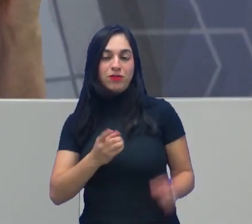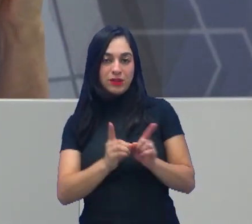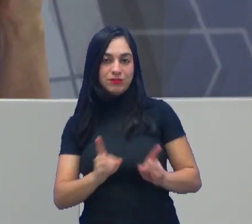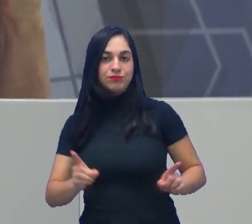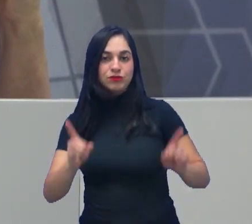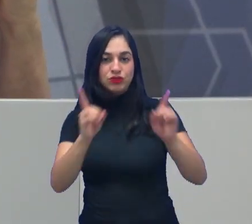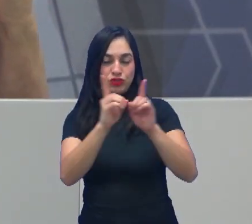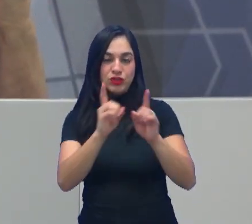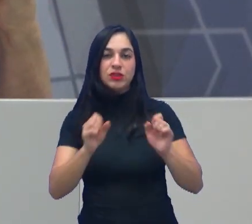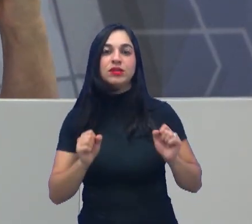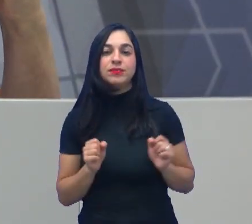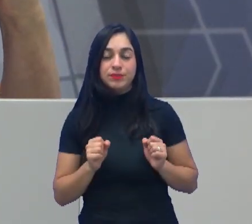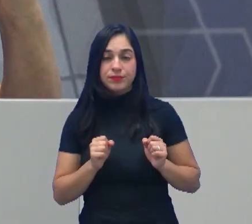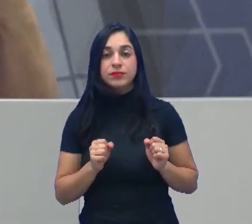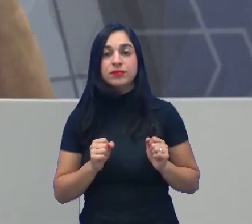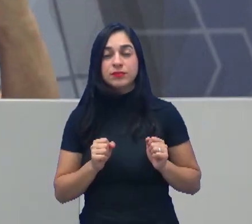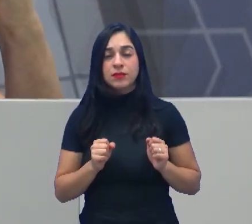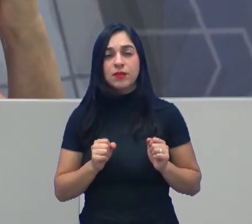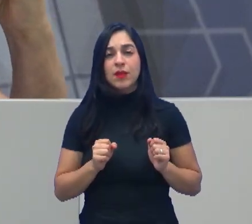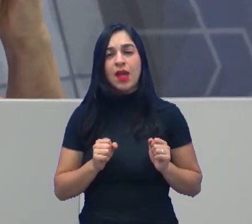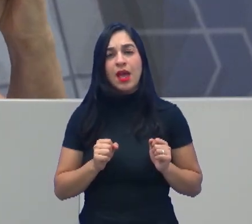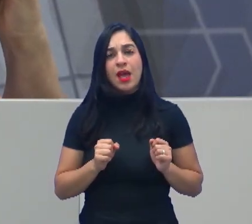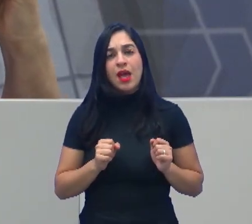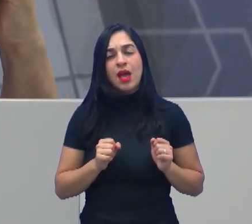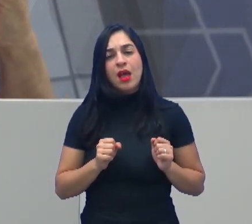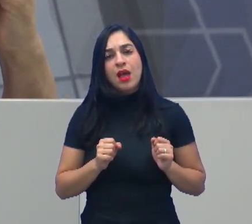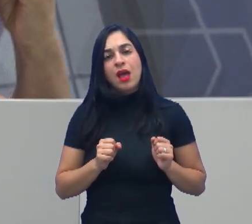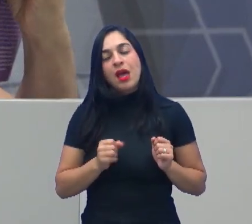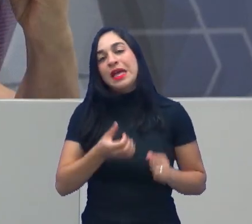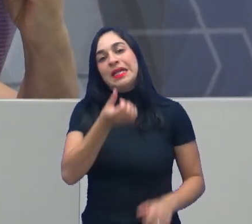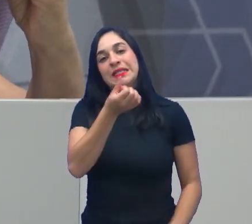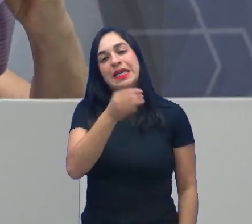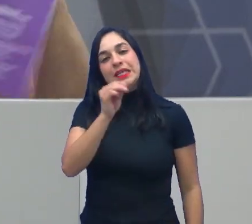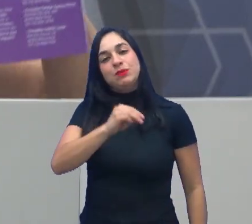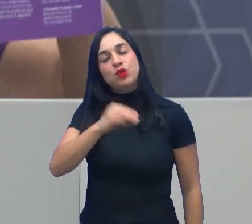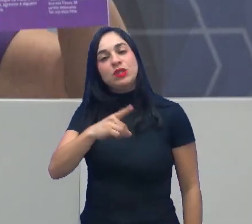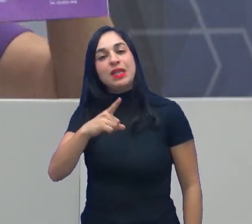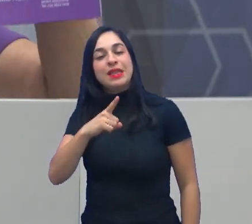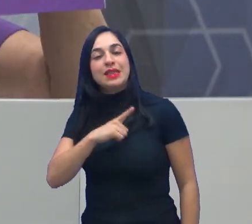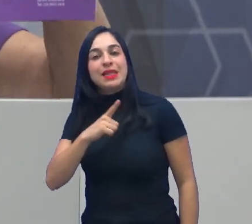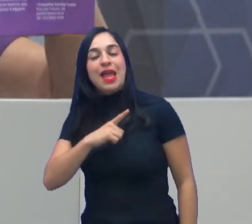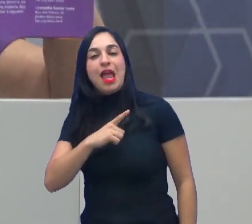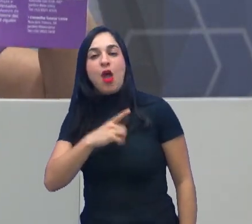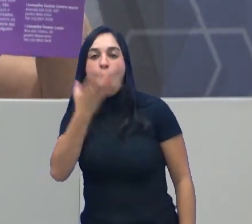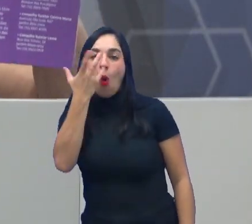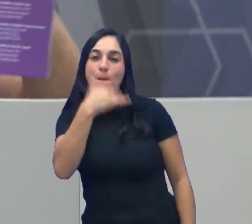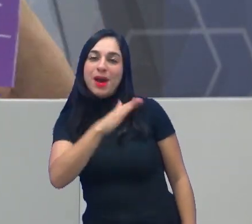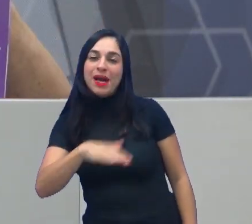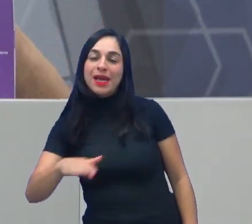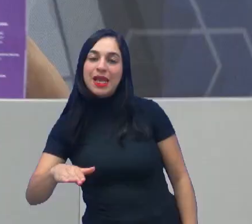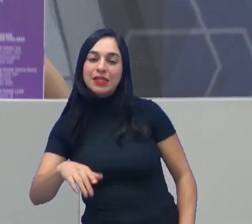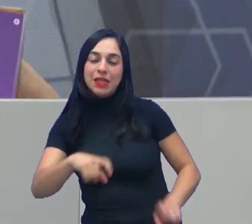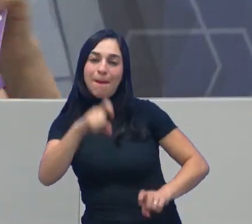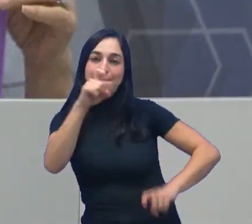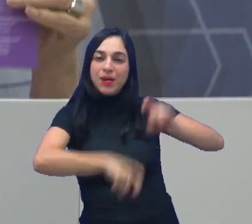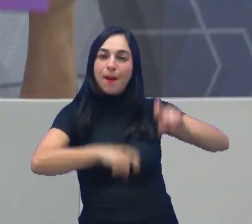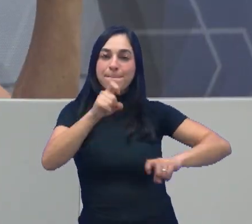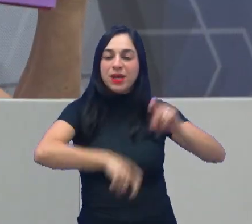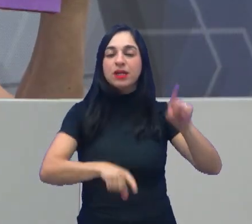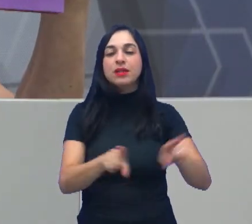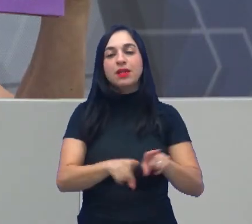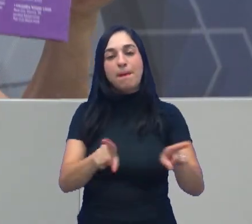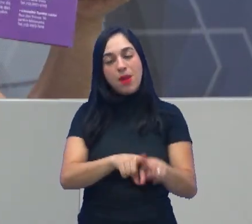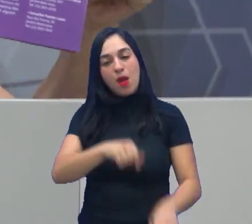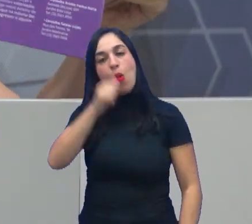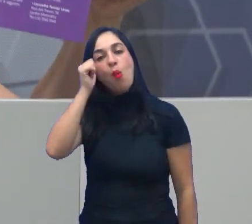A cada 6 minutos tem uma criança sendo estuprada em uma mulher. Então,